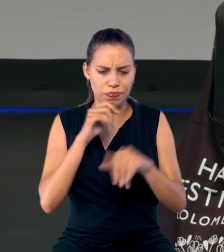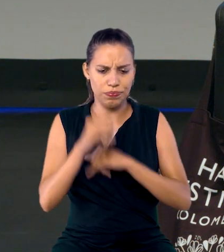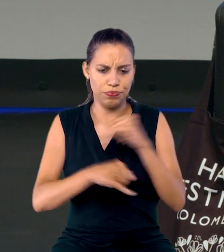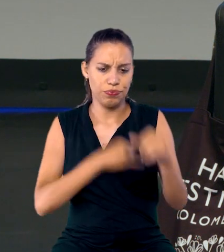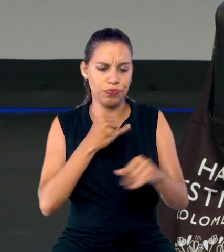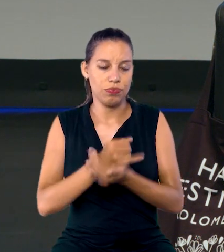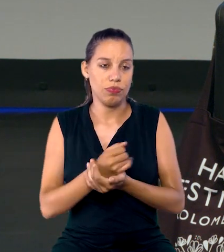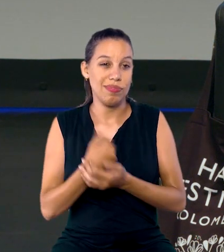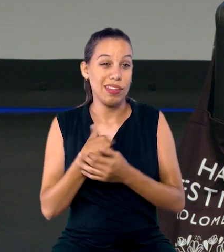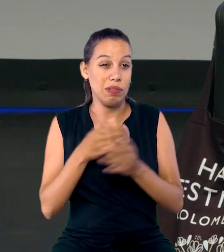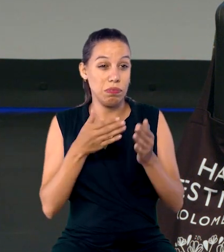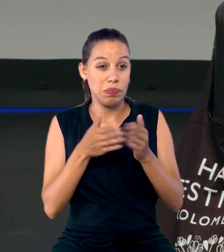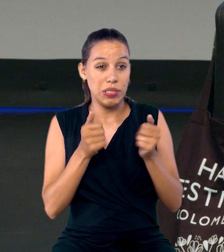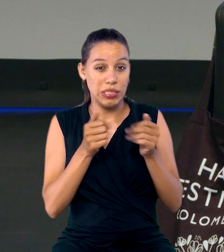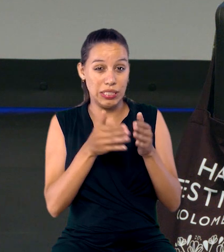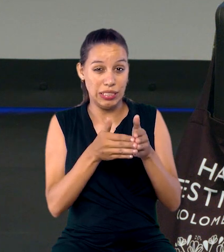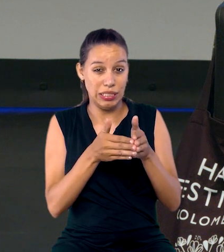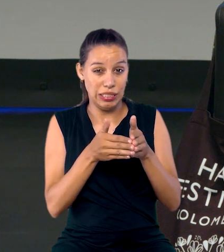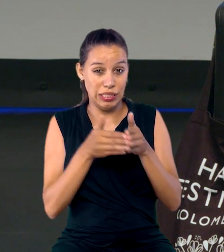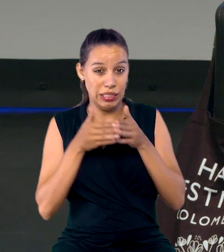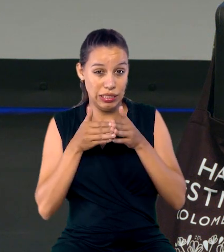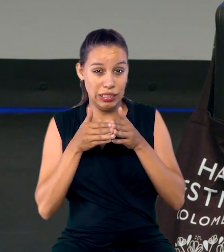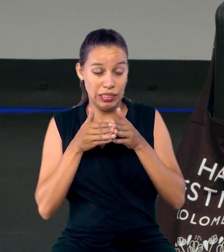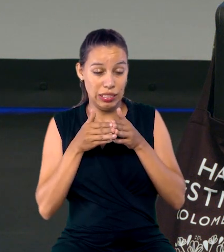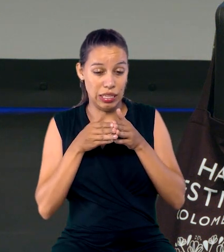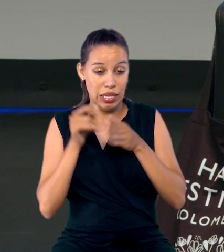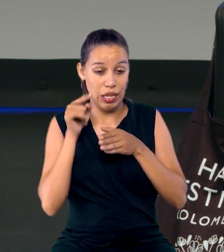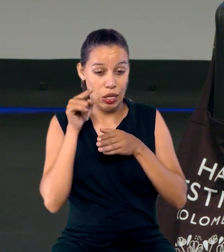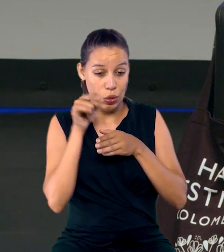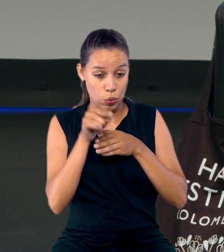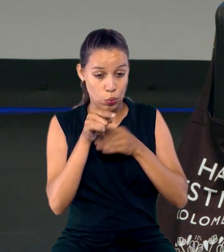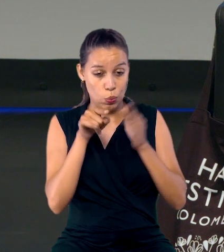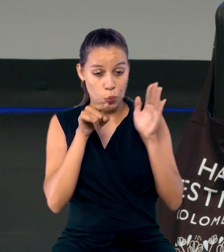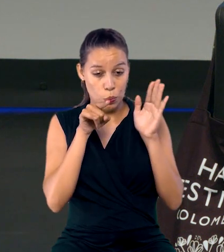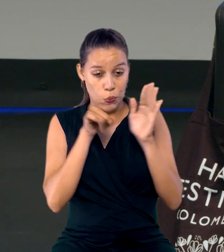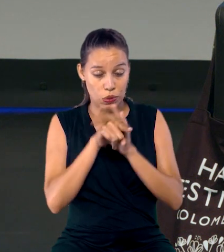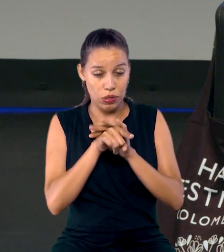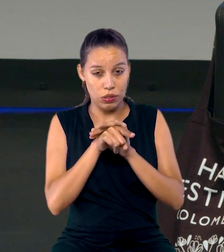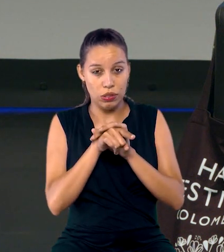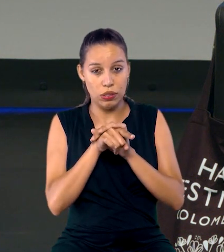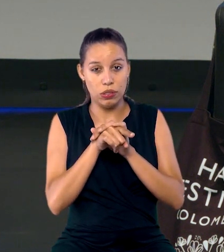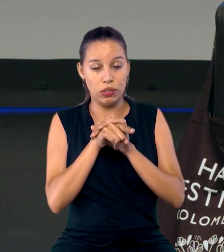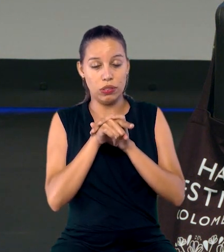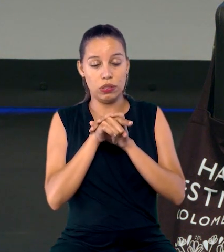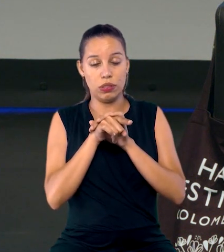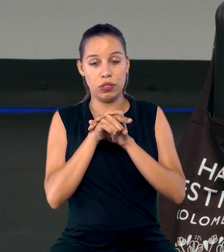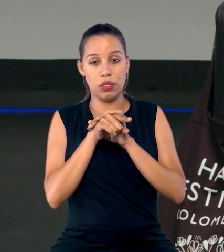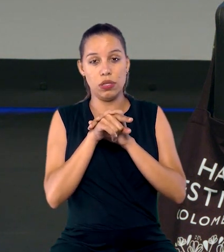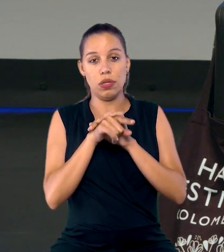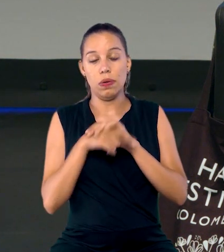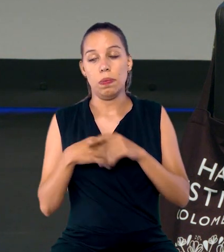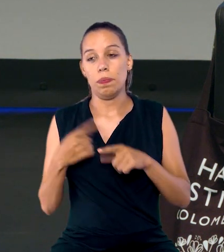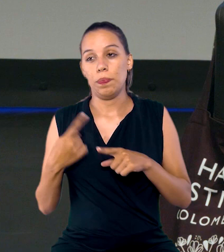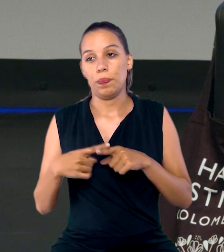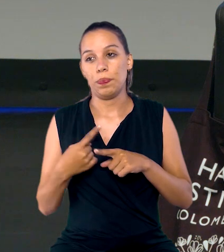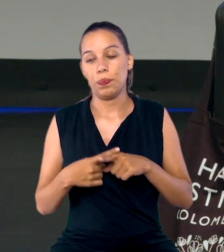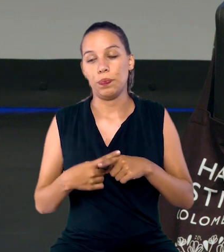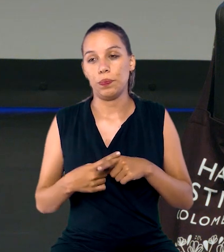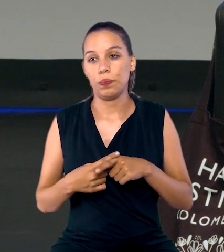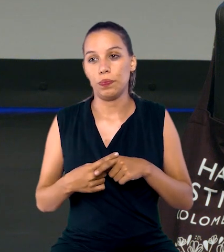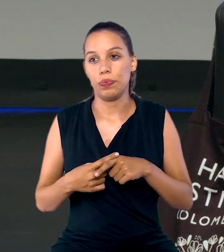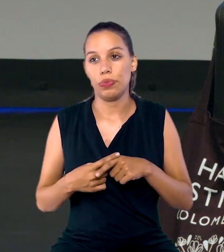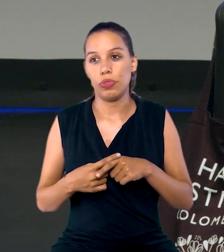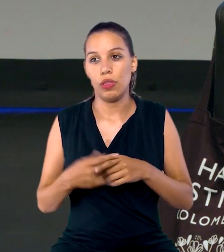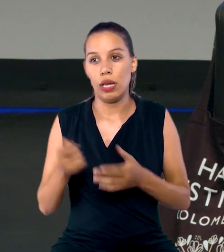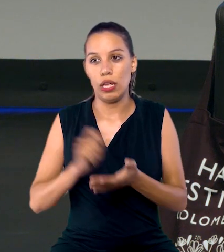aí eu vou pedir licença, porque essa pergunta me tocou bastante, porque